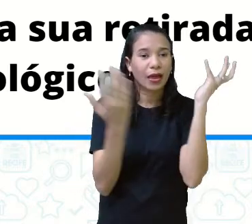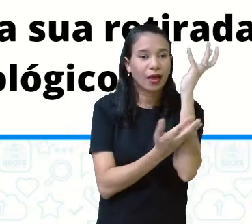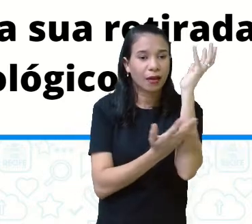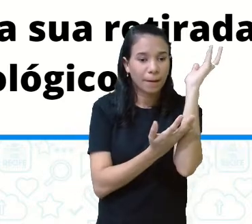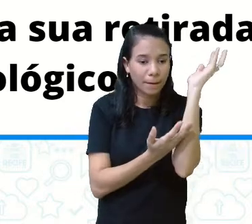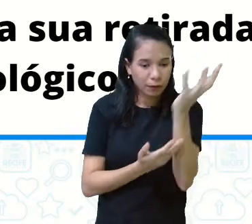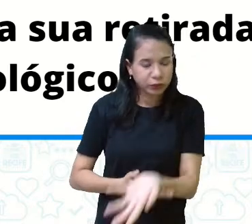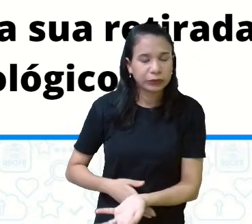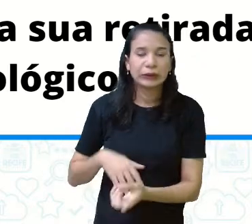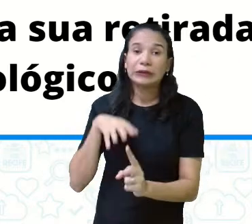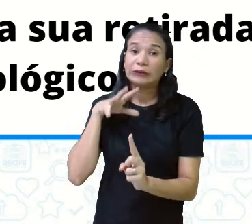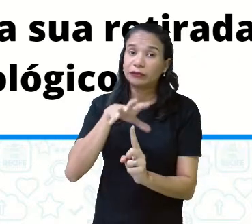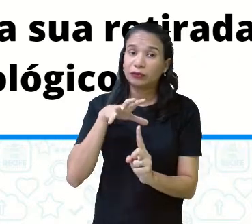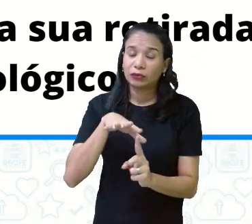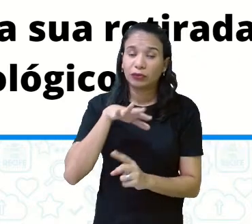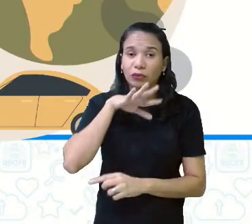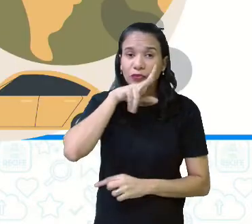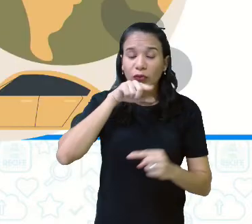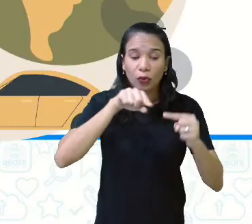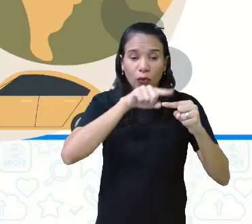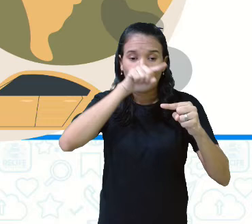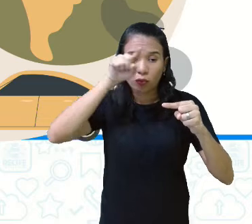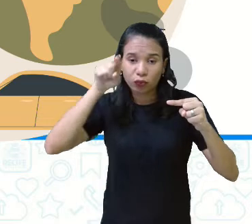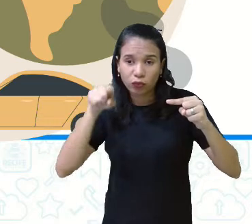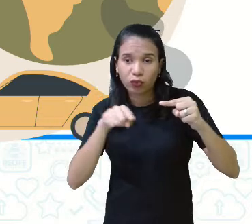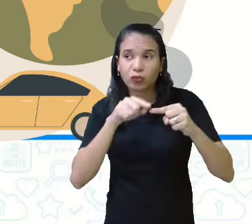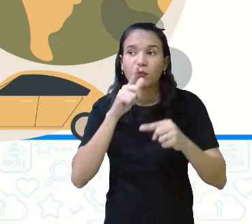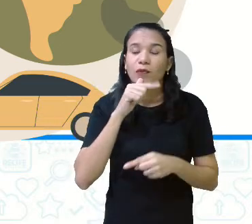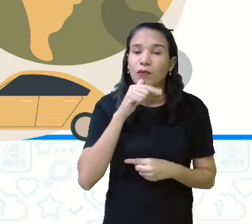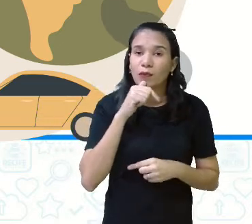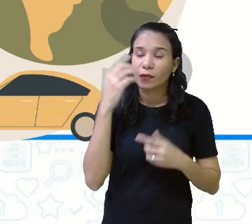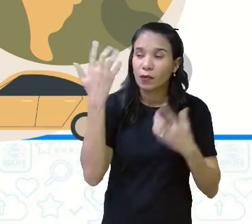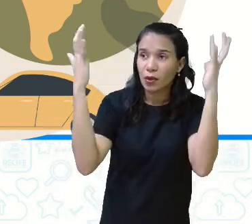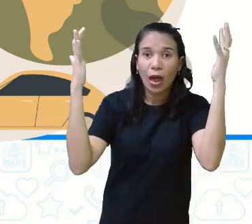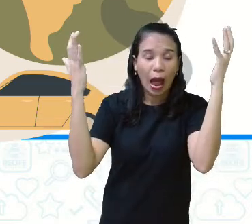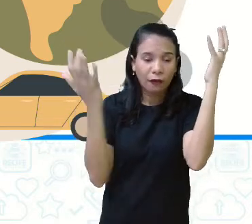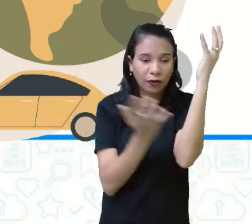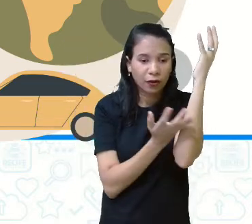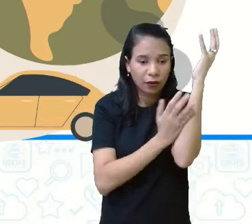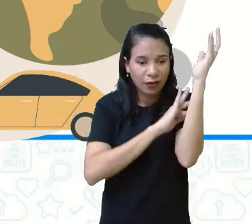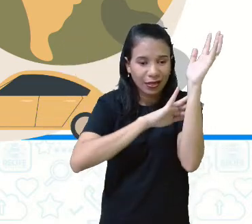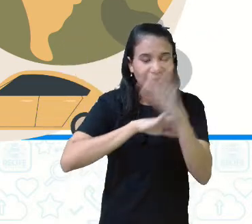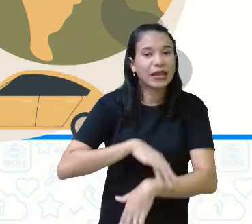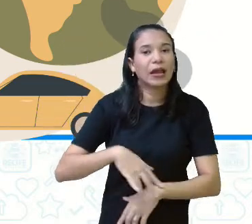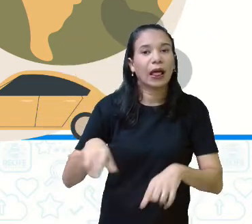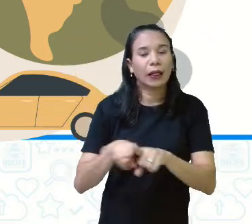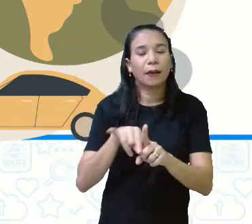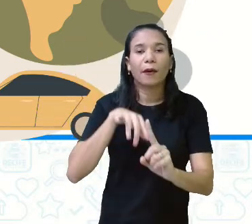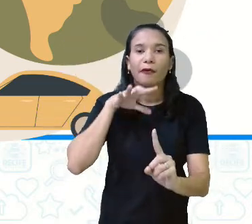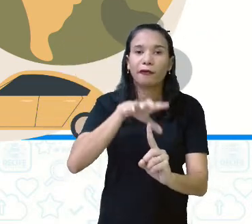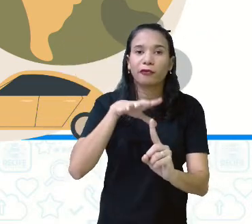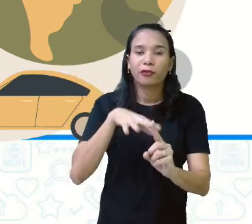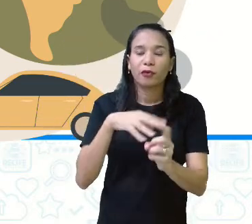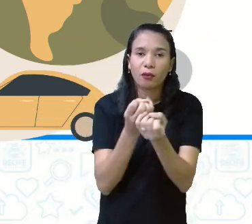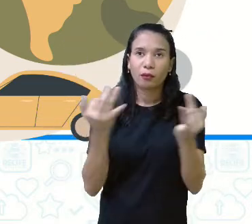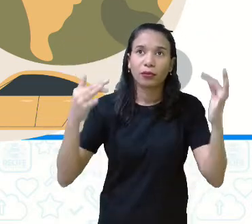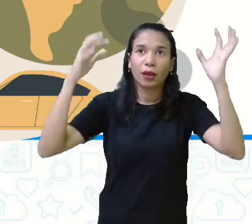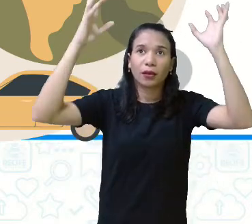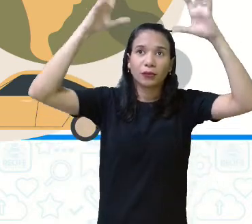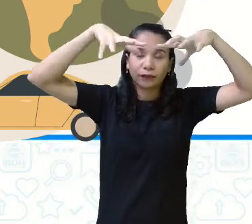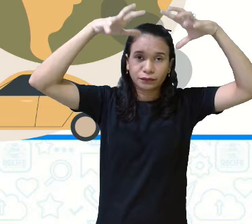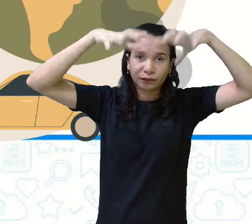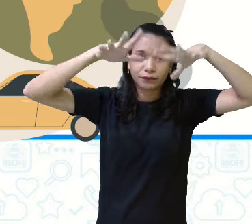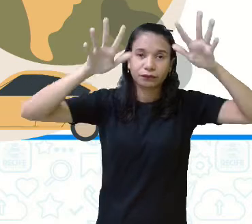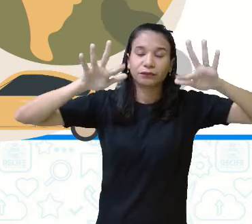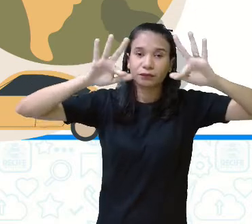retirada influencia o ciclo hidrológico, ou seja, se eu tiro as árvores, eu mexo até também na quantidade de chuvas.